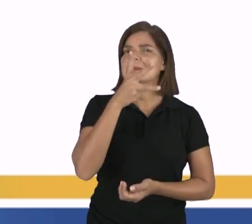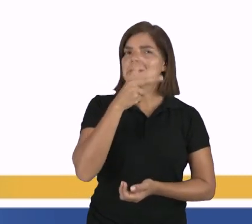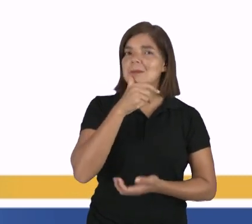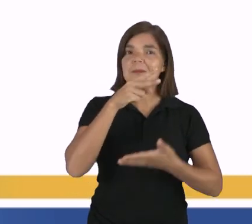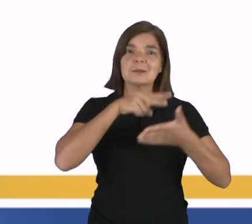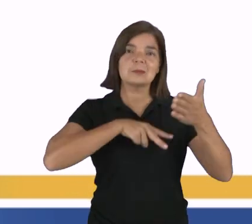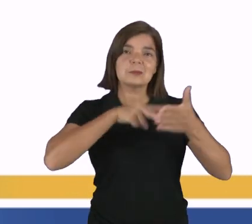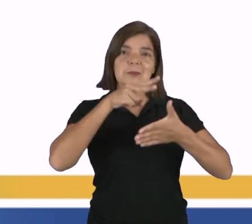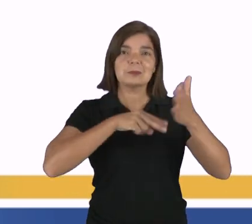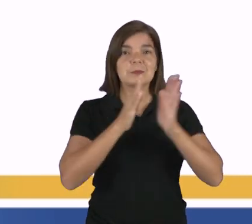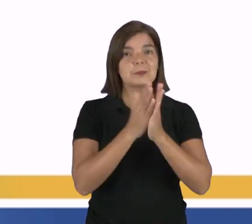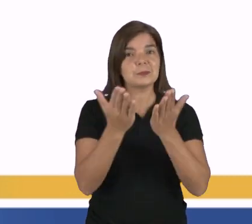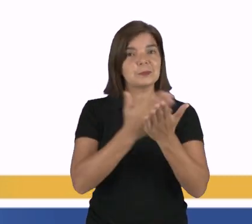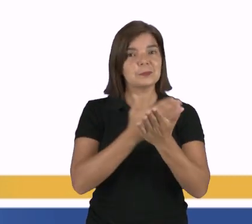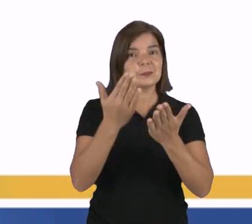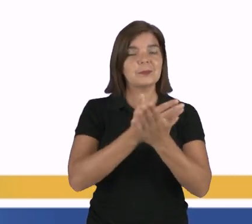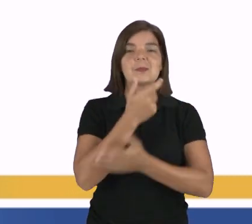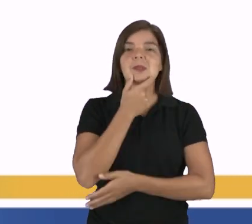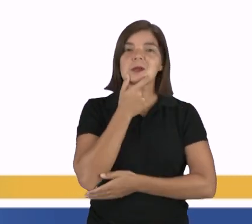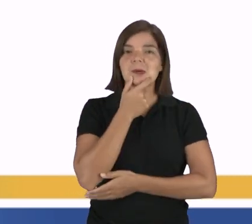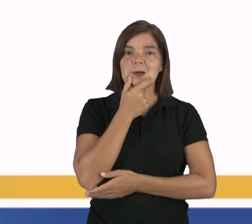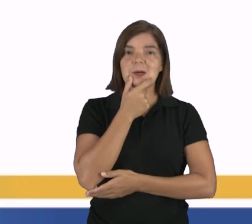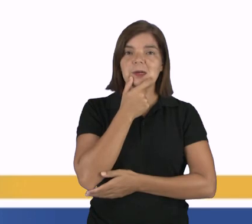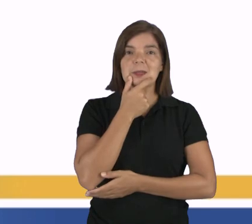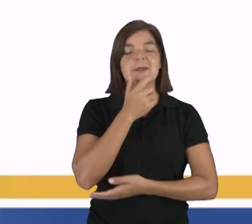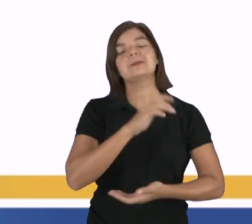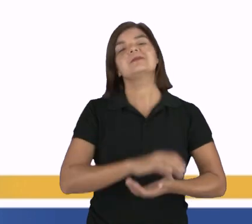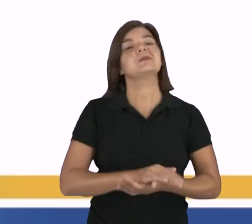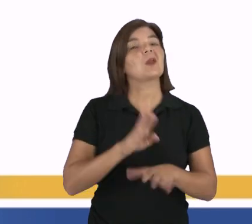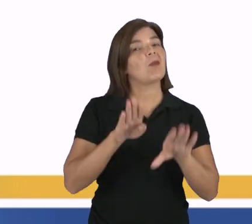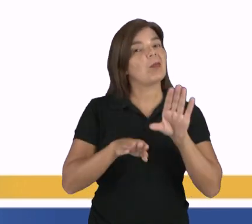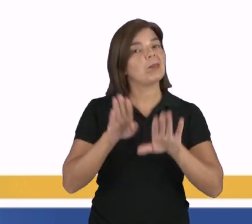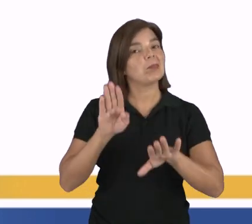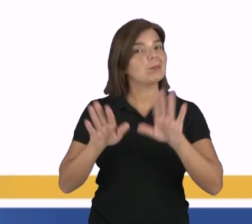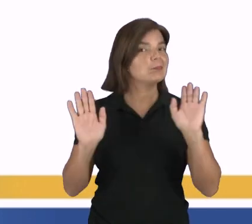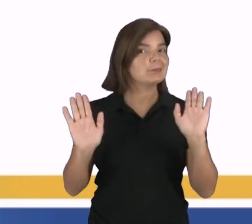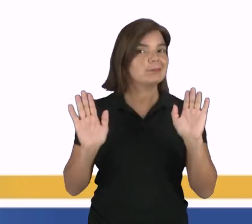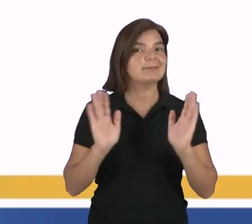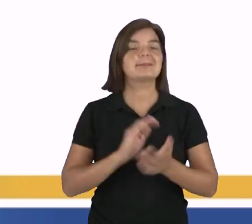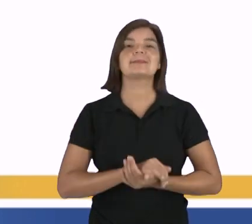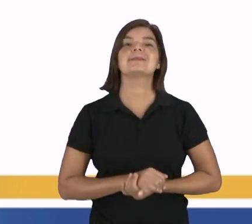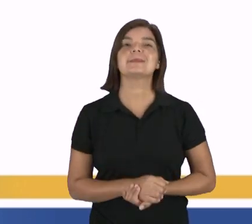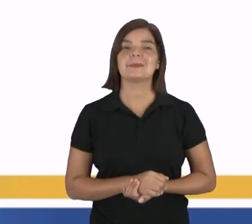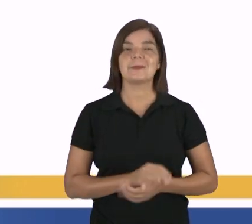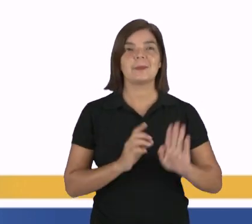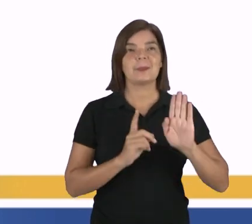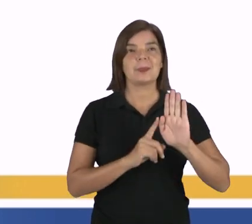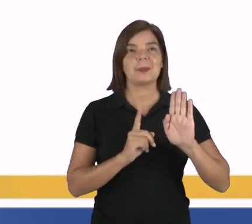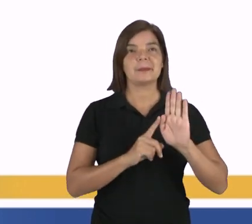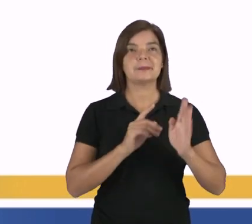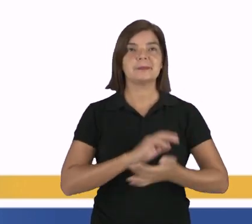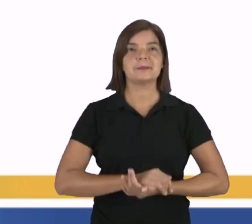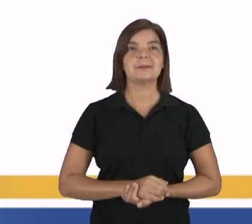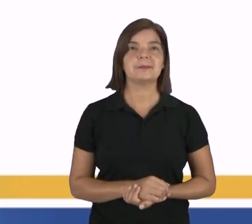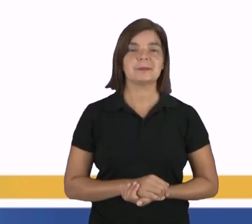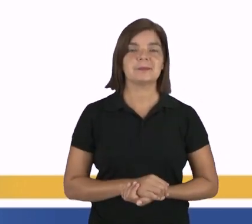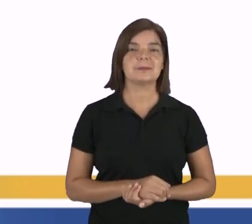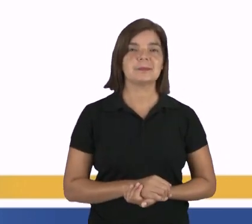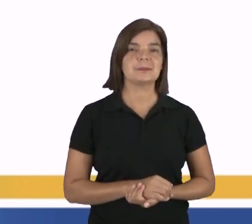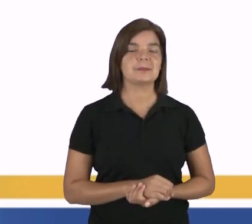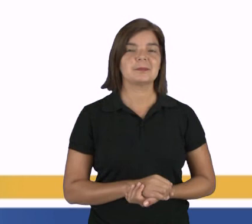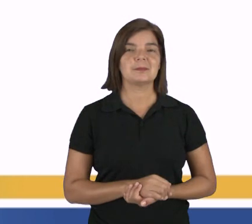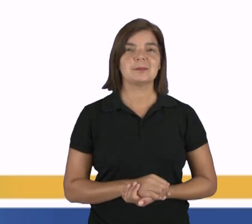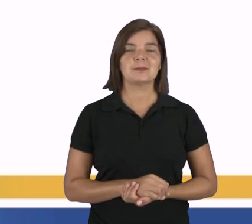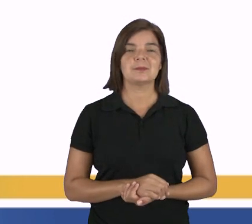um livro em inglês? It depends, né? Depende. Letra B. How long should I take